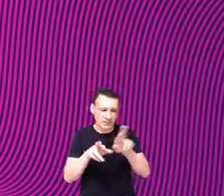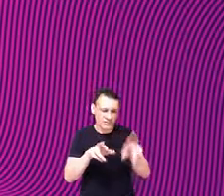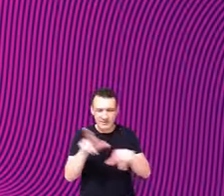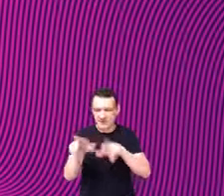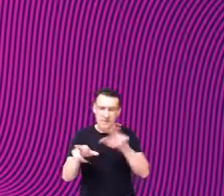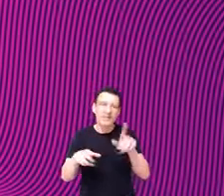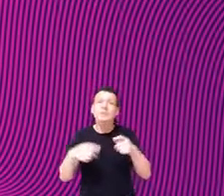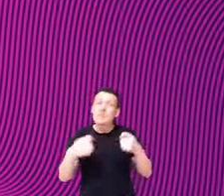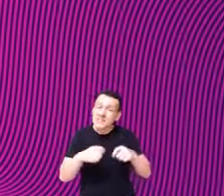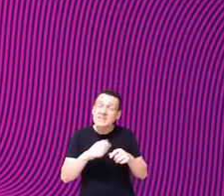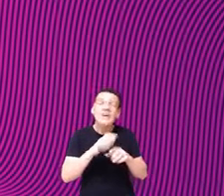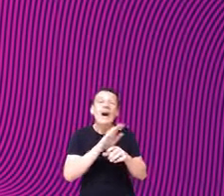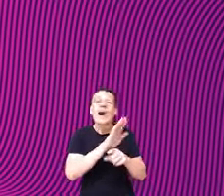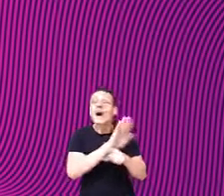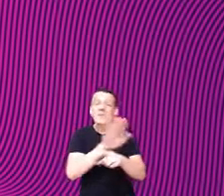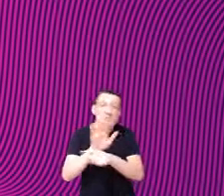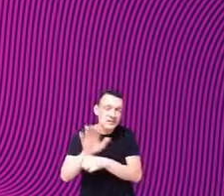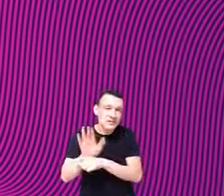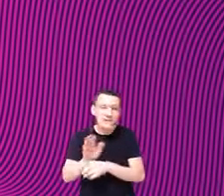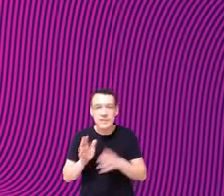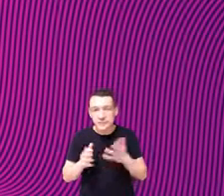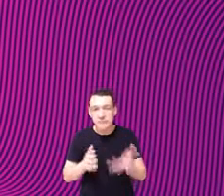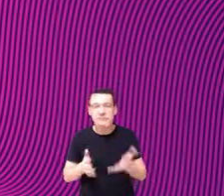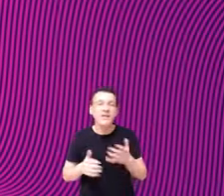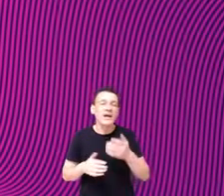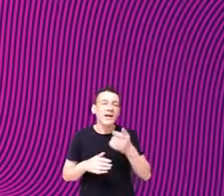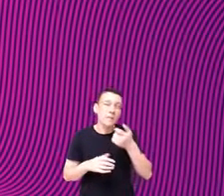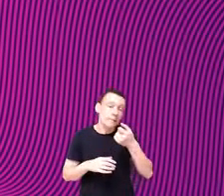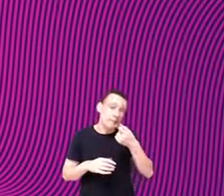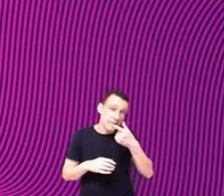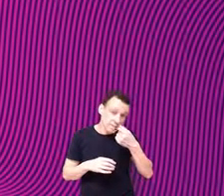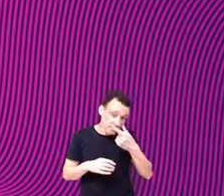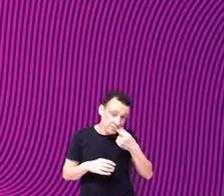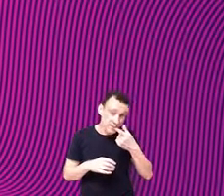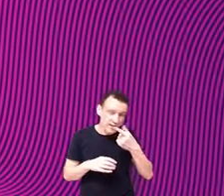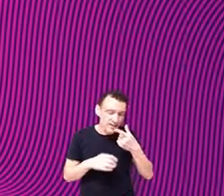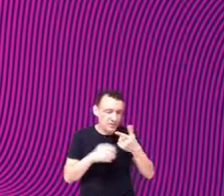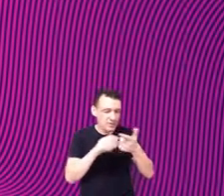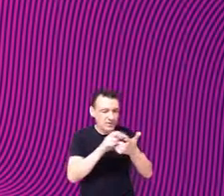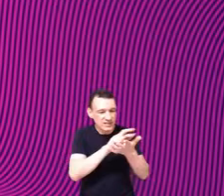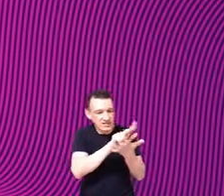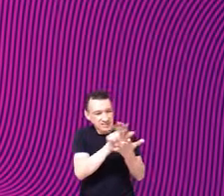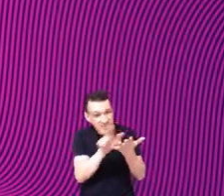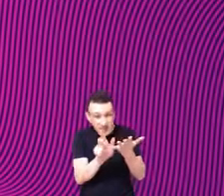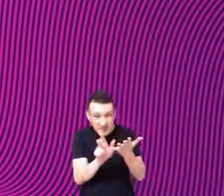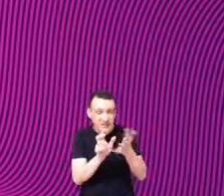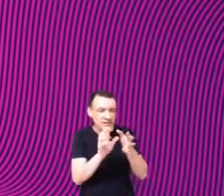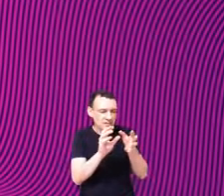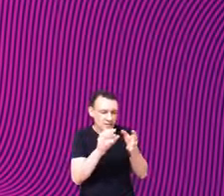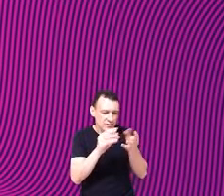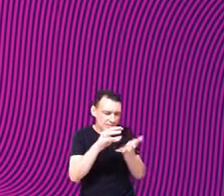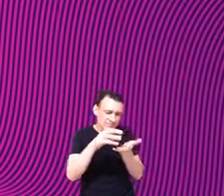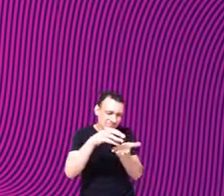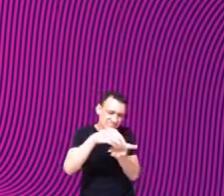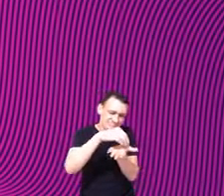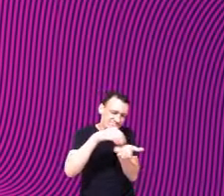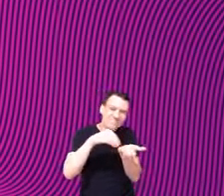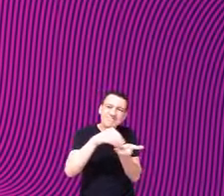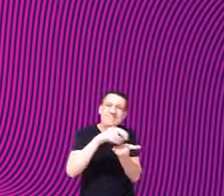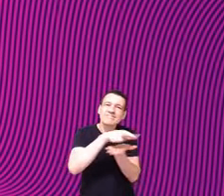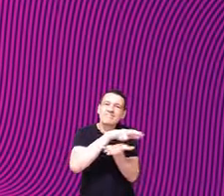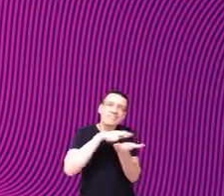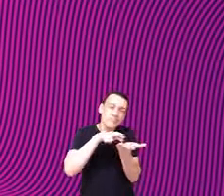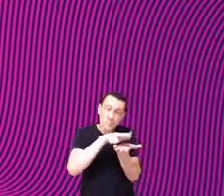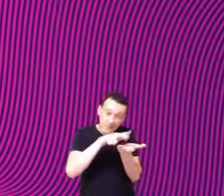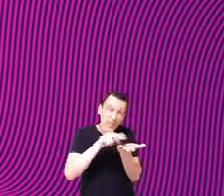mais medicamentos e combinação de medicamentos efetivos e seguros que realmente faz diferença, né?